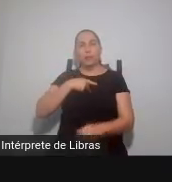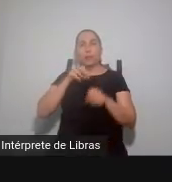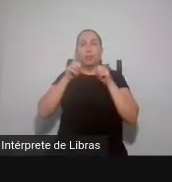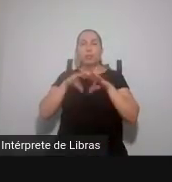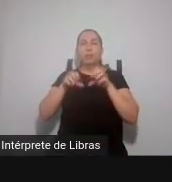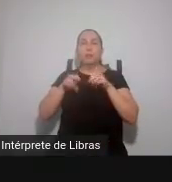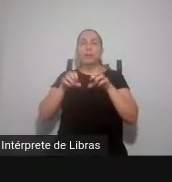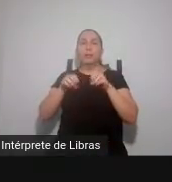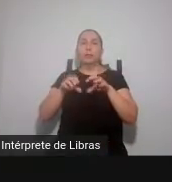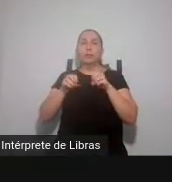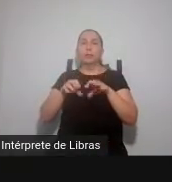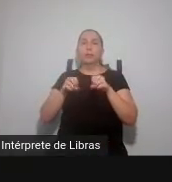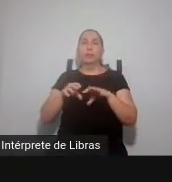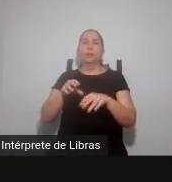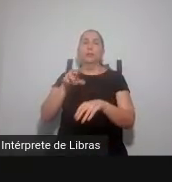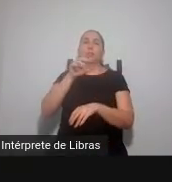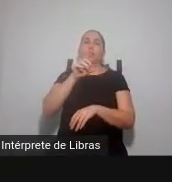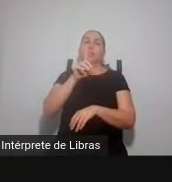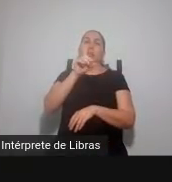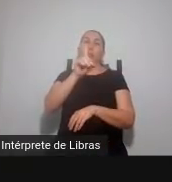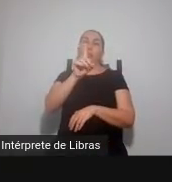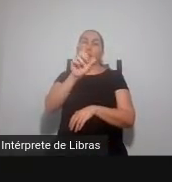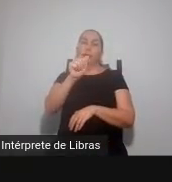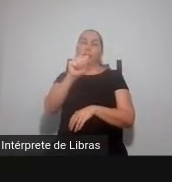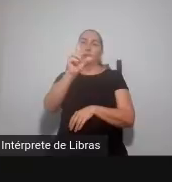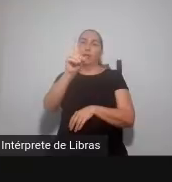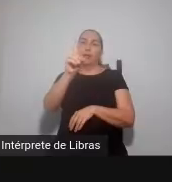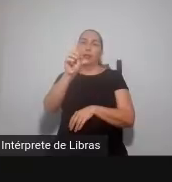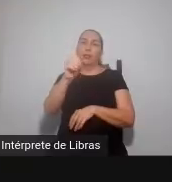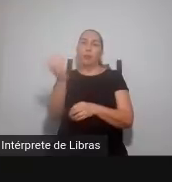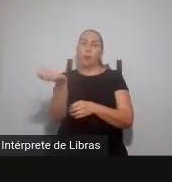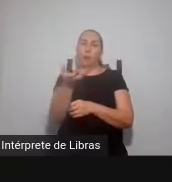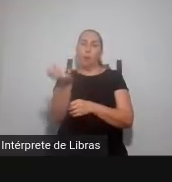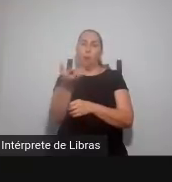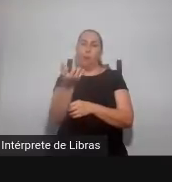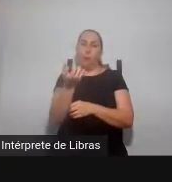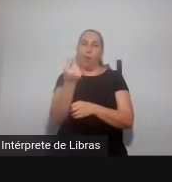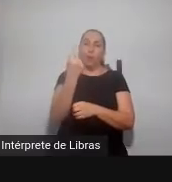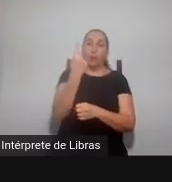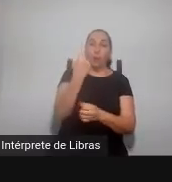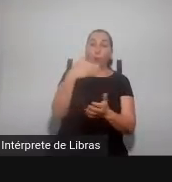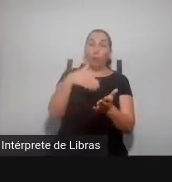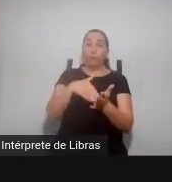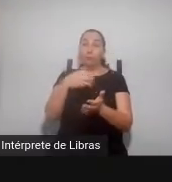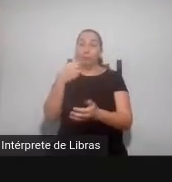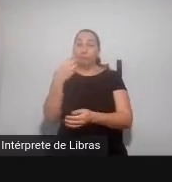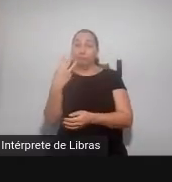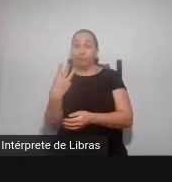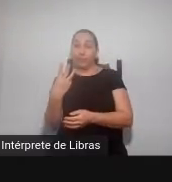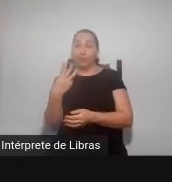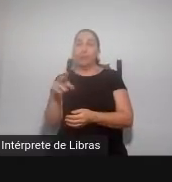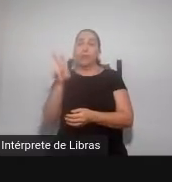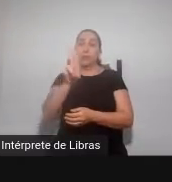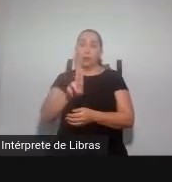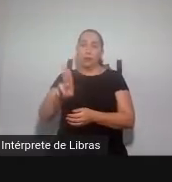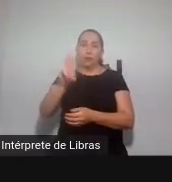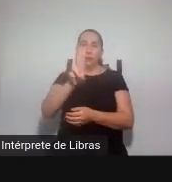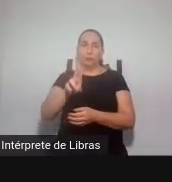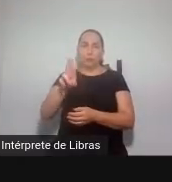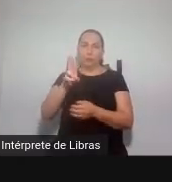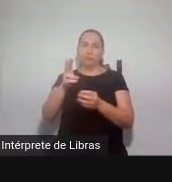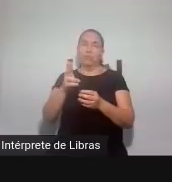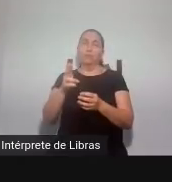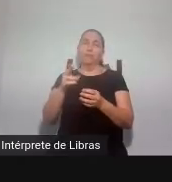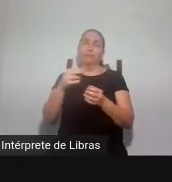normalmente o dado vai de 1 a 6 e ela ensina de 1 a 3, dizendo que a gente pode escolher os números que quiser para colocar no